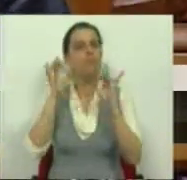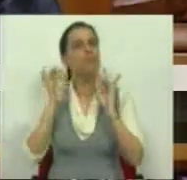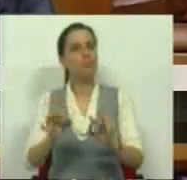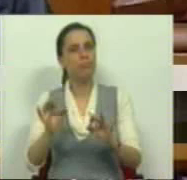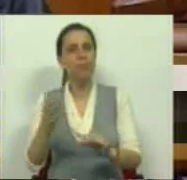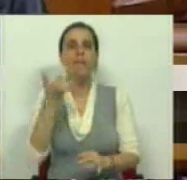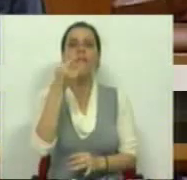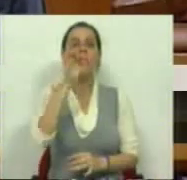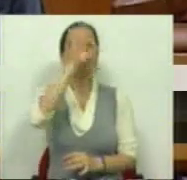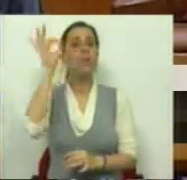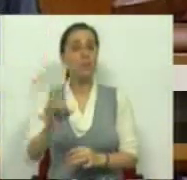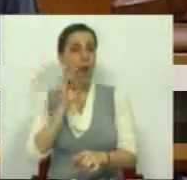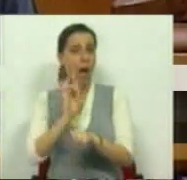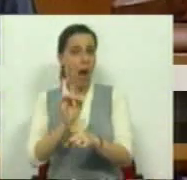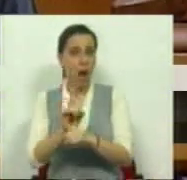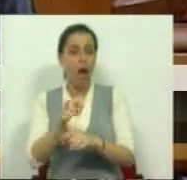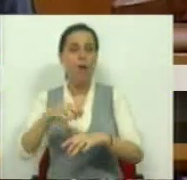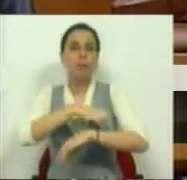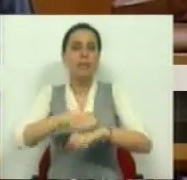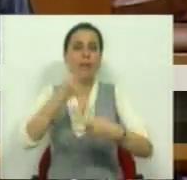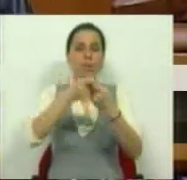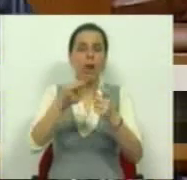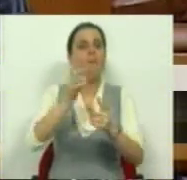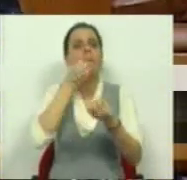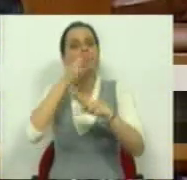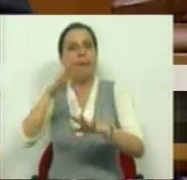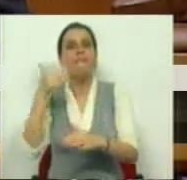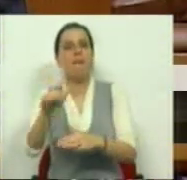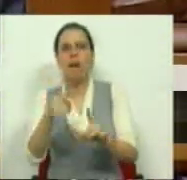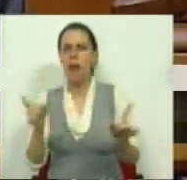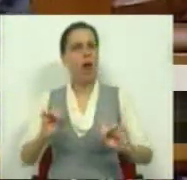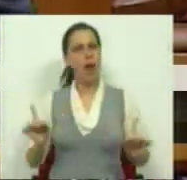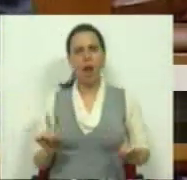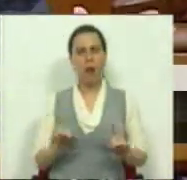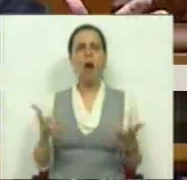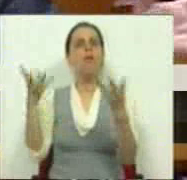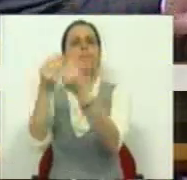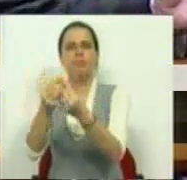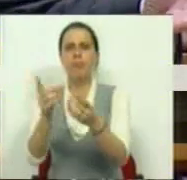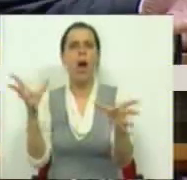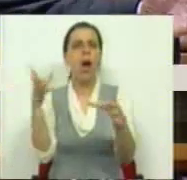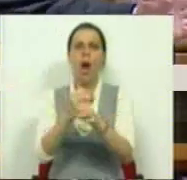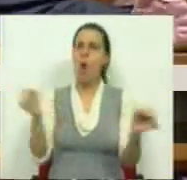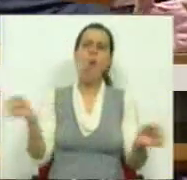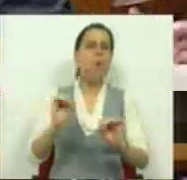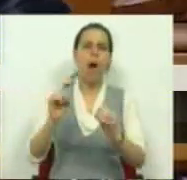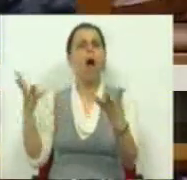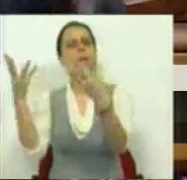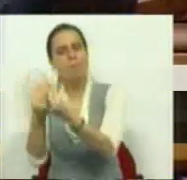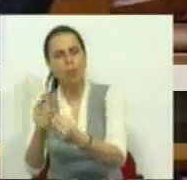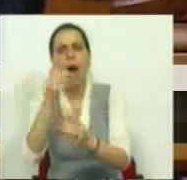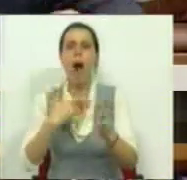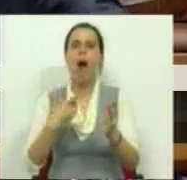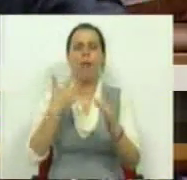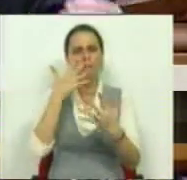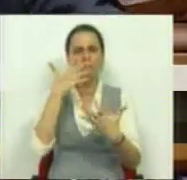seguramente mais de 20% daquelas não urbanas vão também desaparecer, não, agregam-se, não há extinção de freguesias. Há um